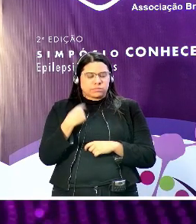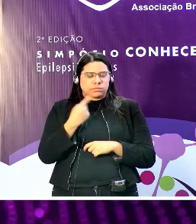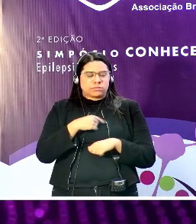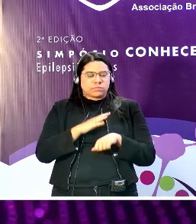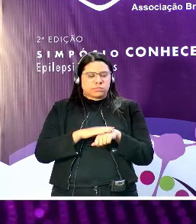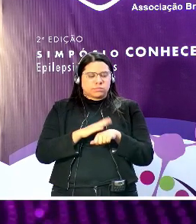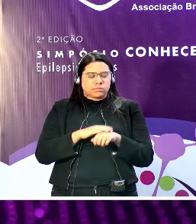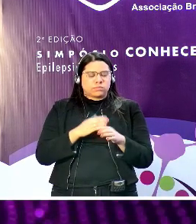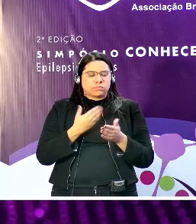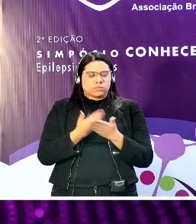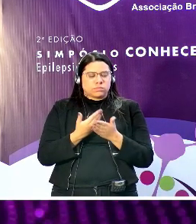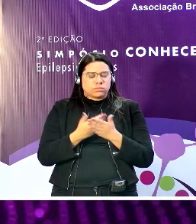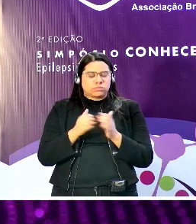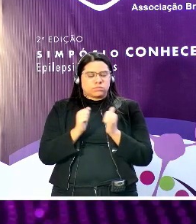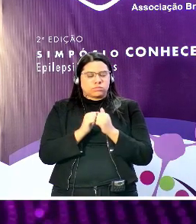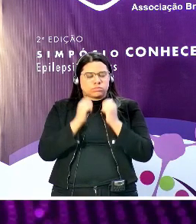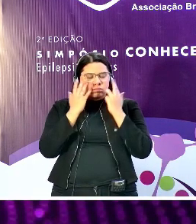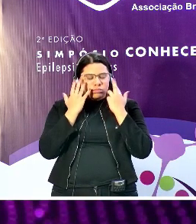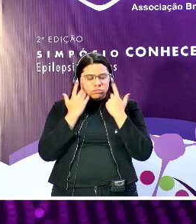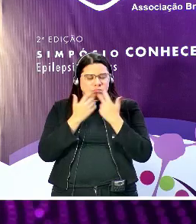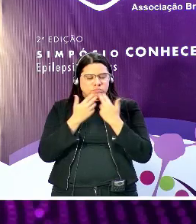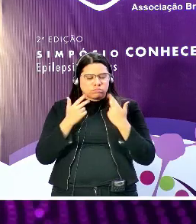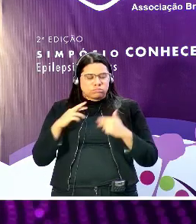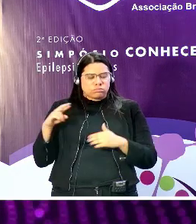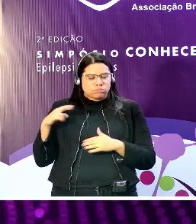estudo com camundongos.